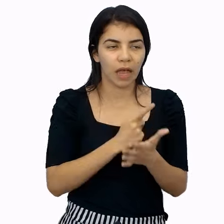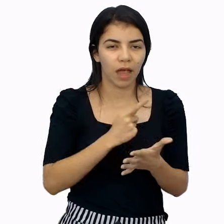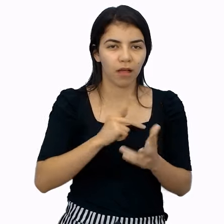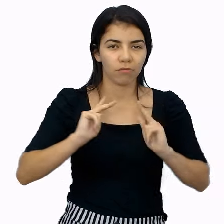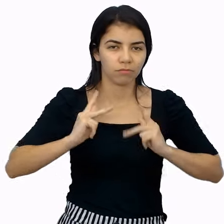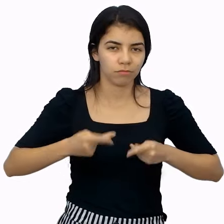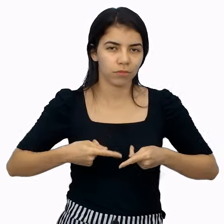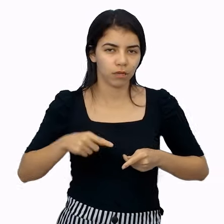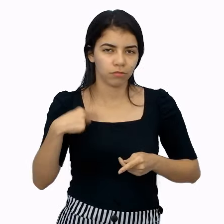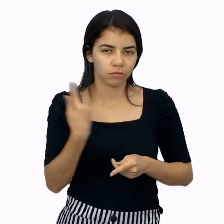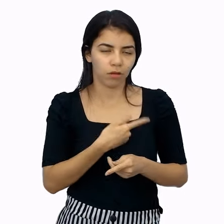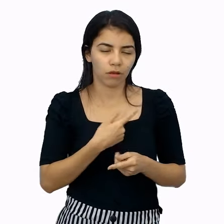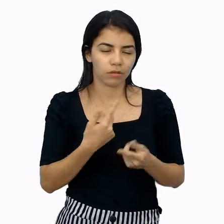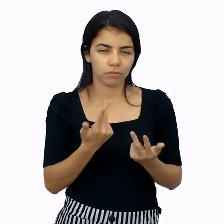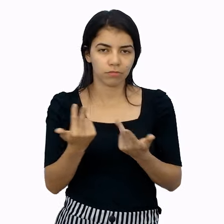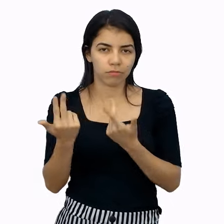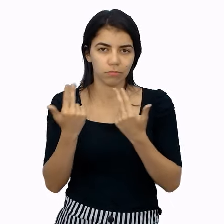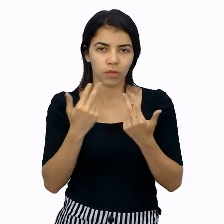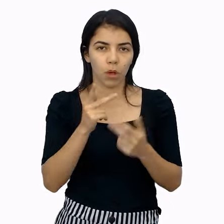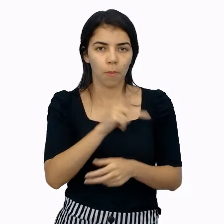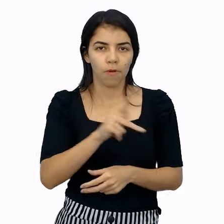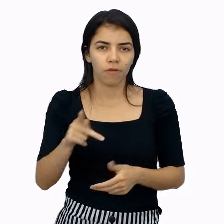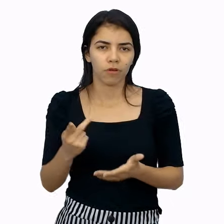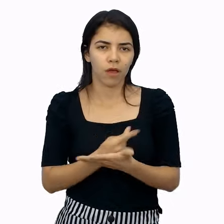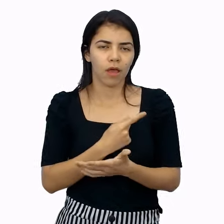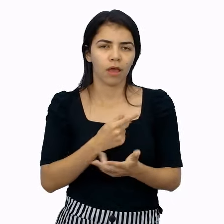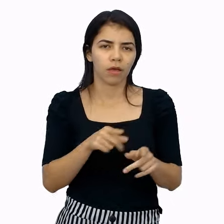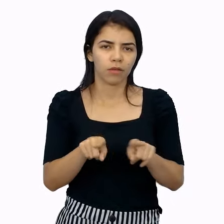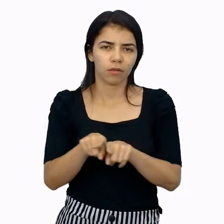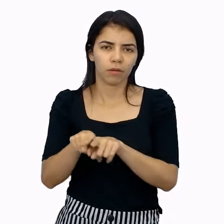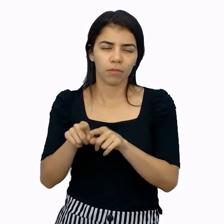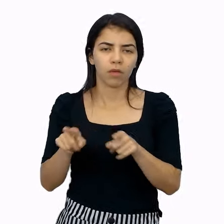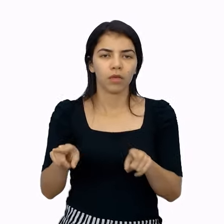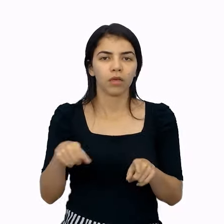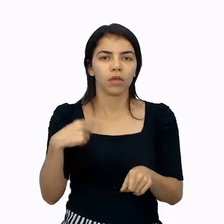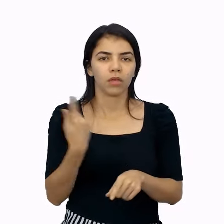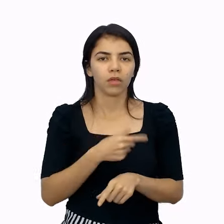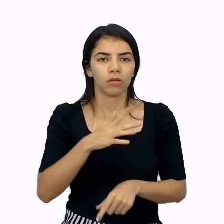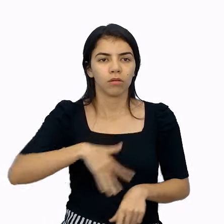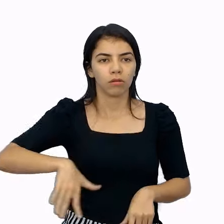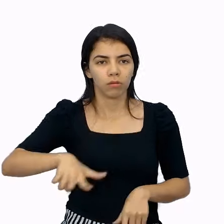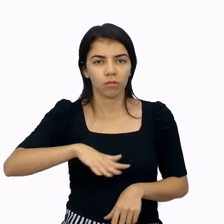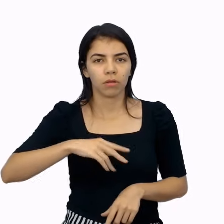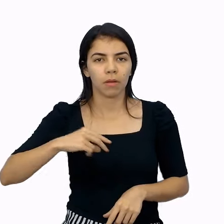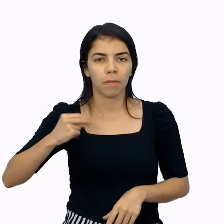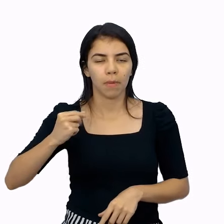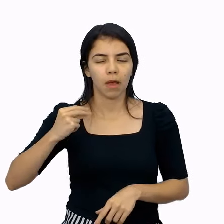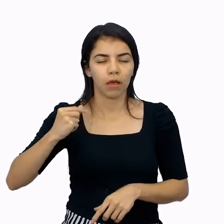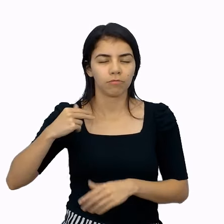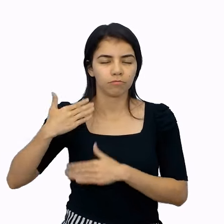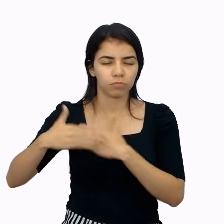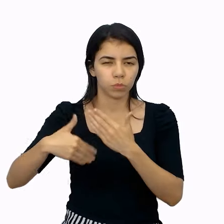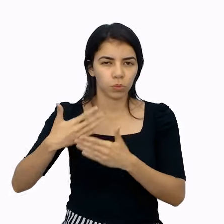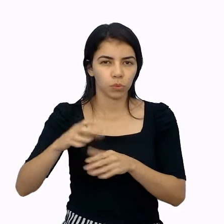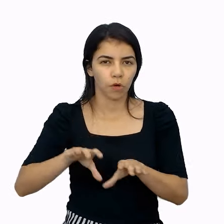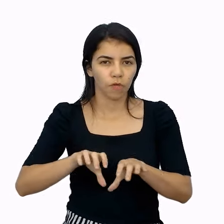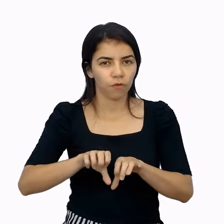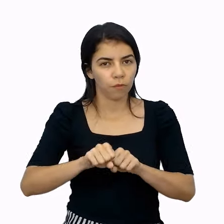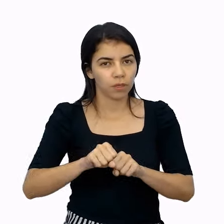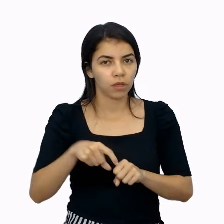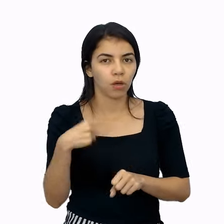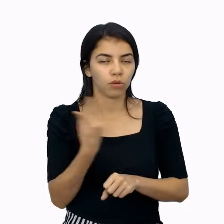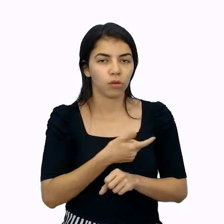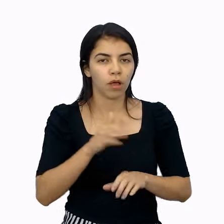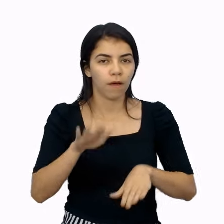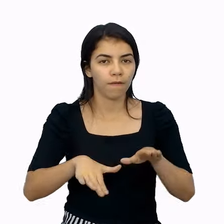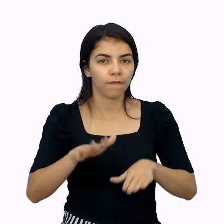nós erramos, todos, até o professor, né? Até nós que estamos aqui há muito tempo fazendo formações, nós também